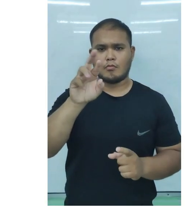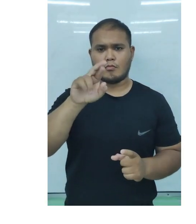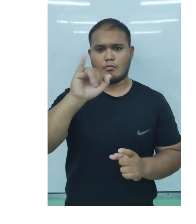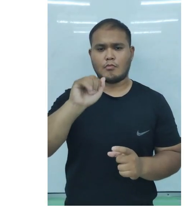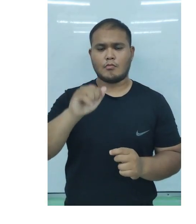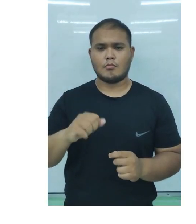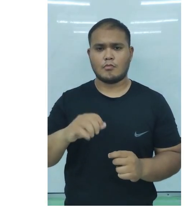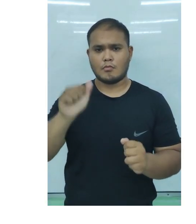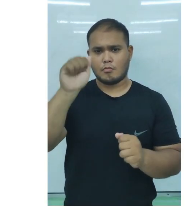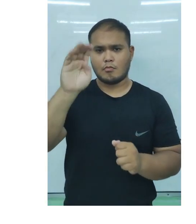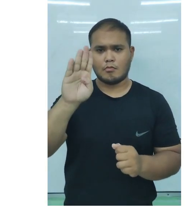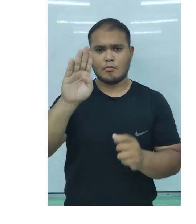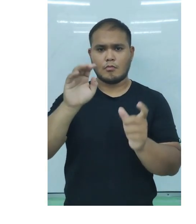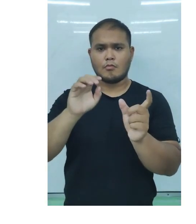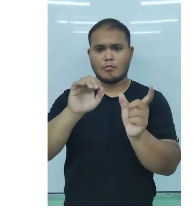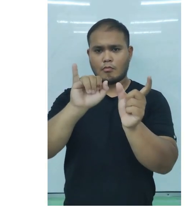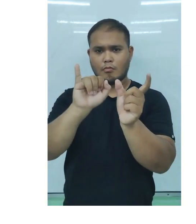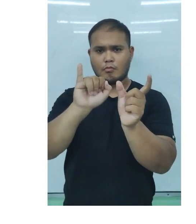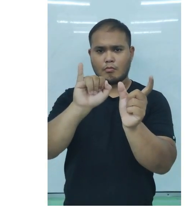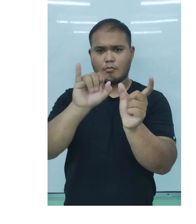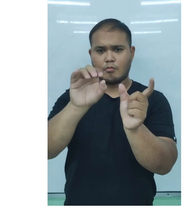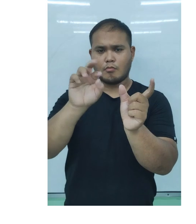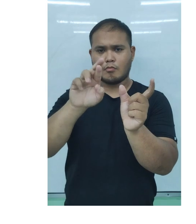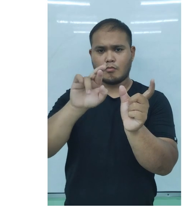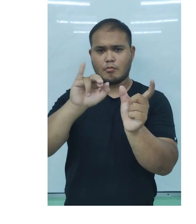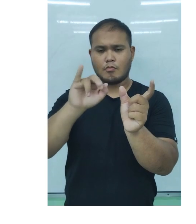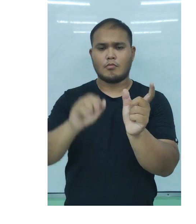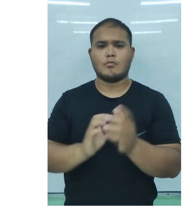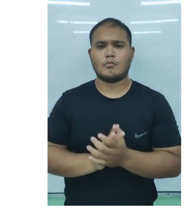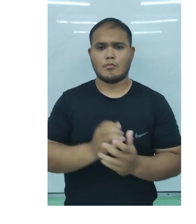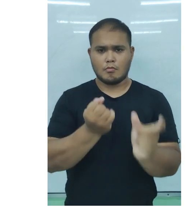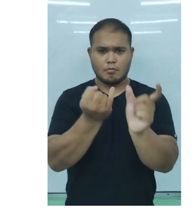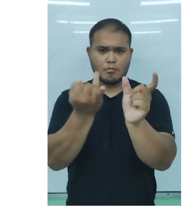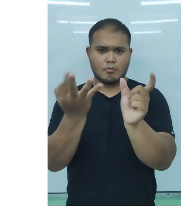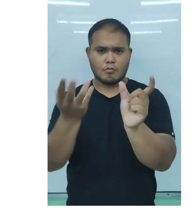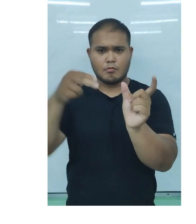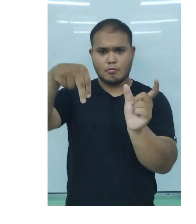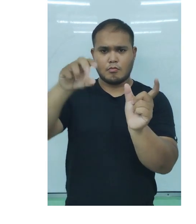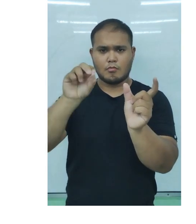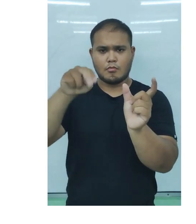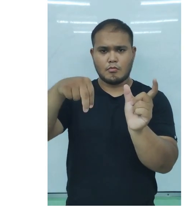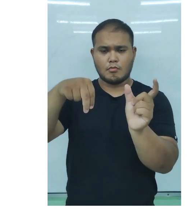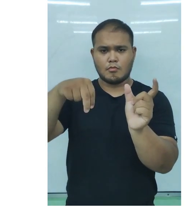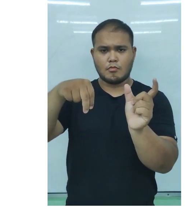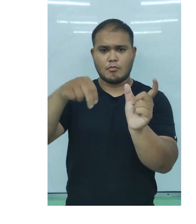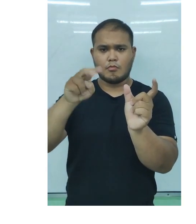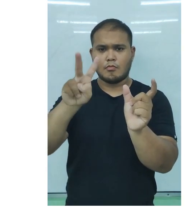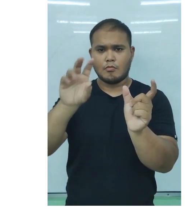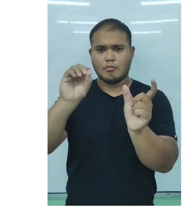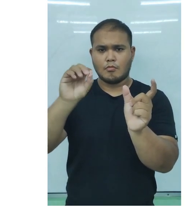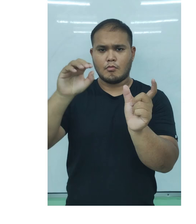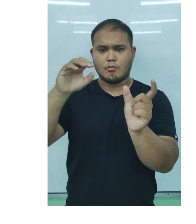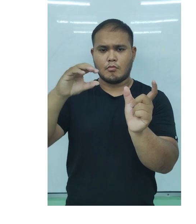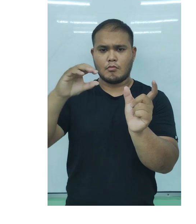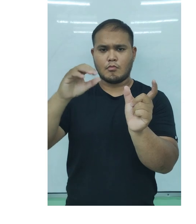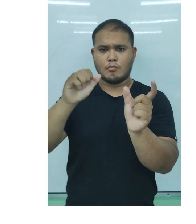No plural, no nominativo, vocativo e acusativo, nós vamos ter no